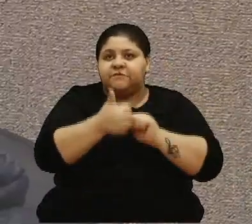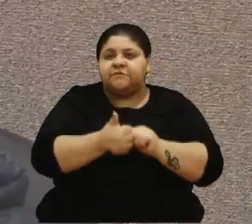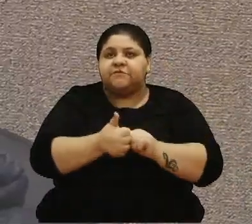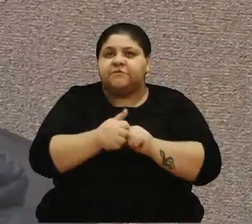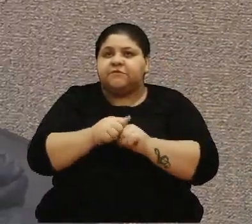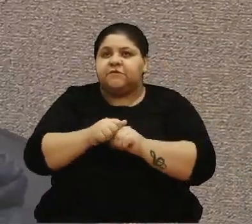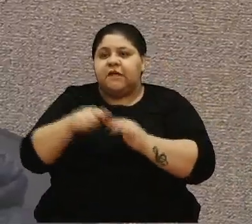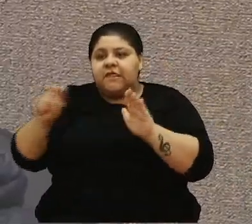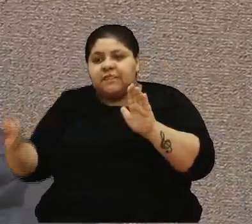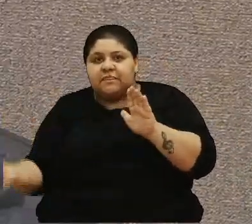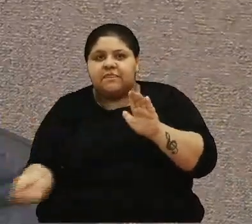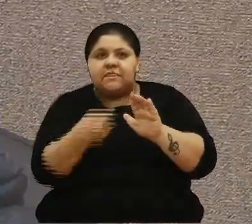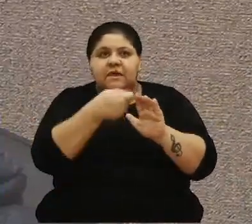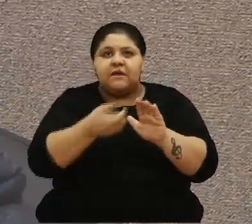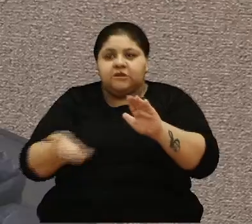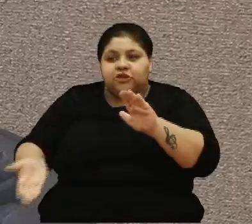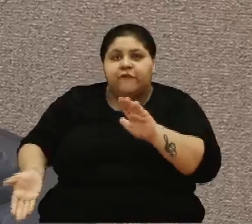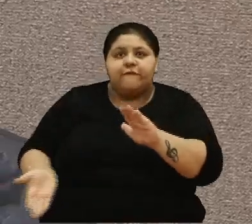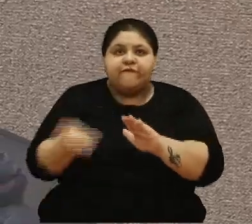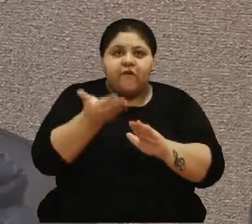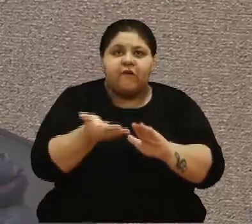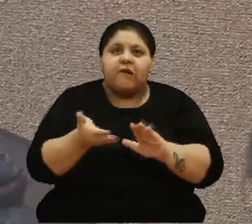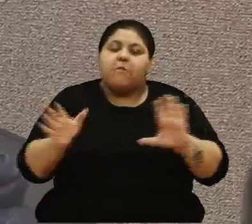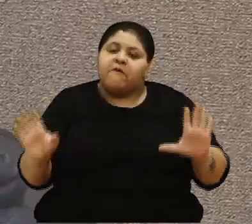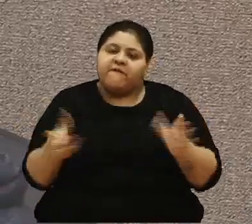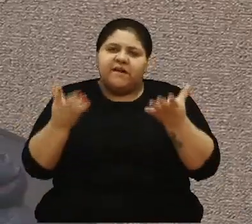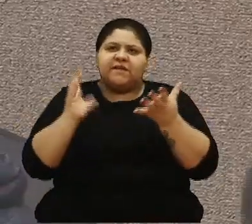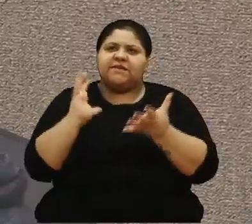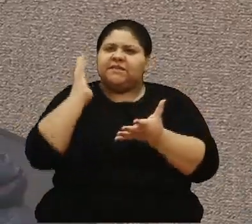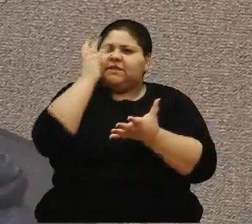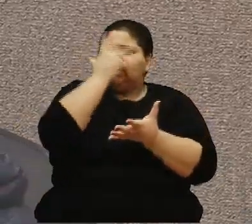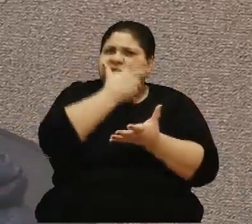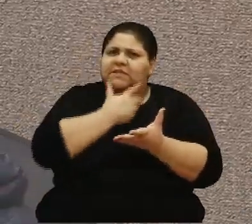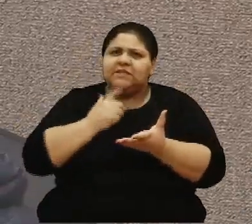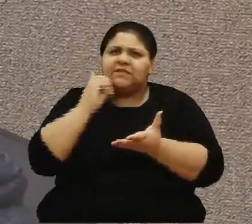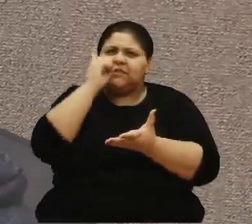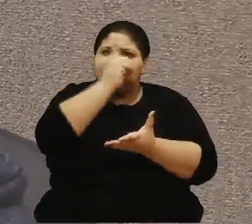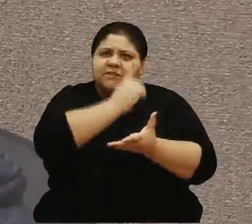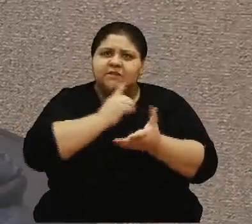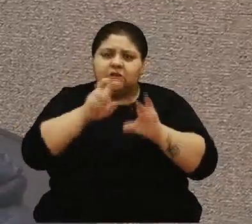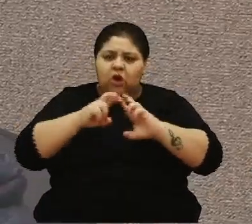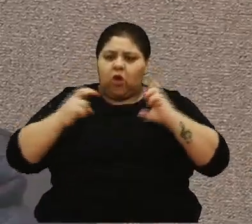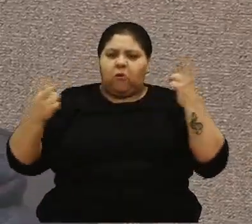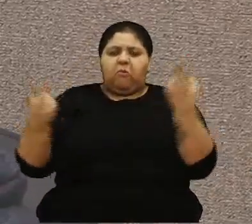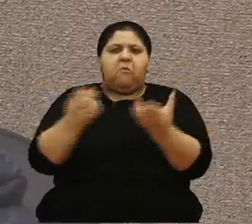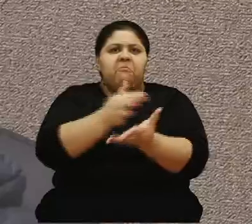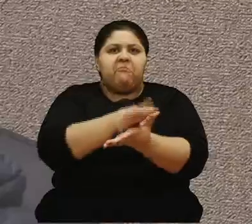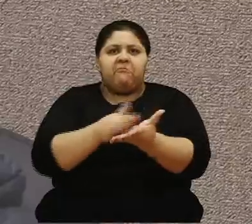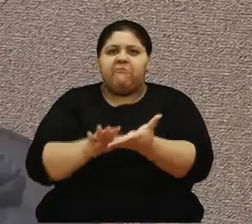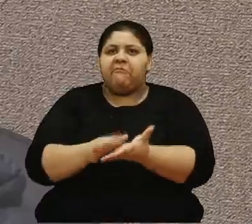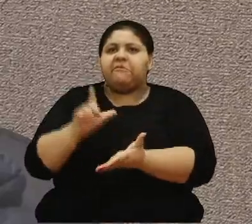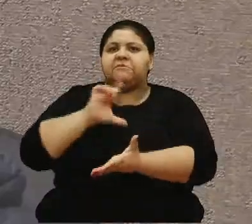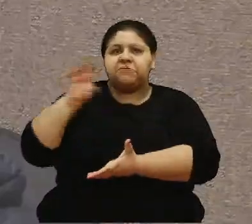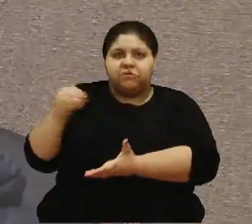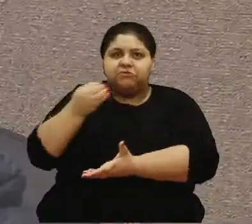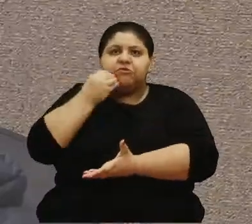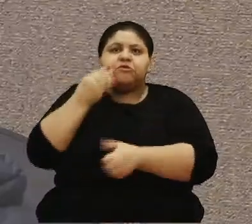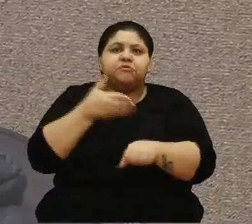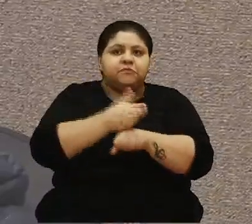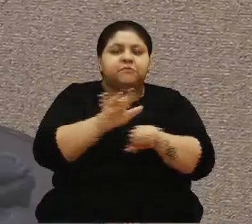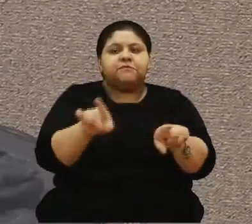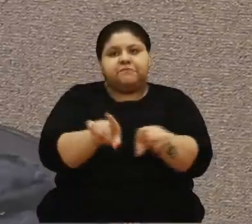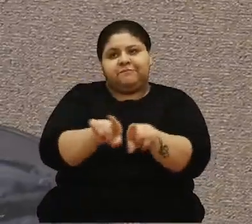vôlei, enfim. Fizeram uma festa linda nesse domingo, com quadras liberadas, com roda de samba. Foi sensacional, tive a oportunidade de participar com